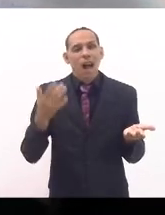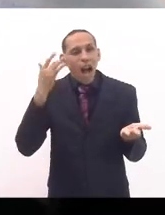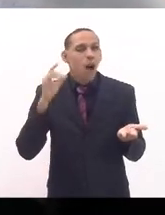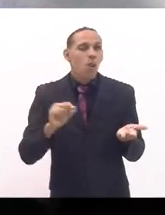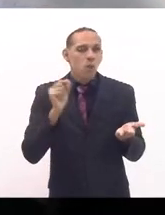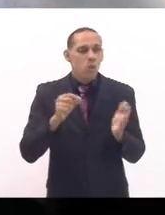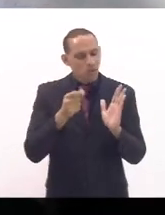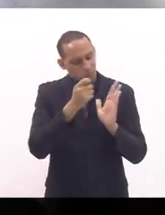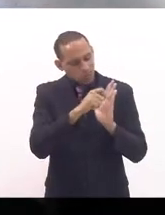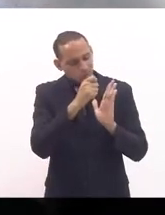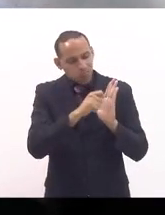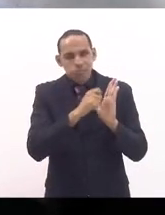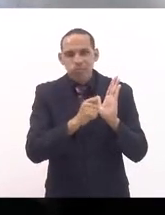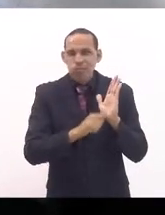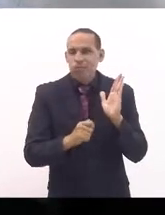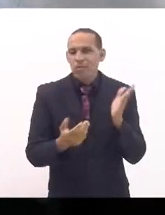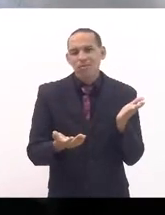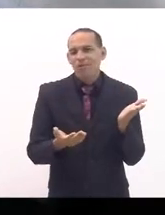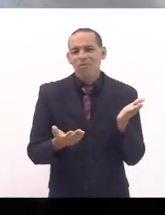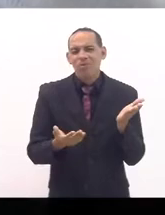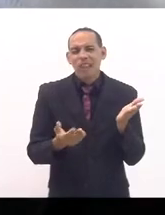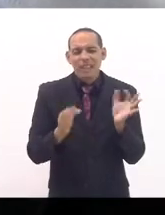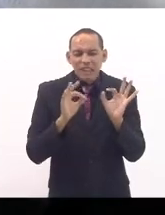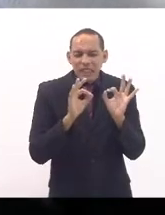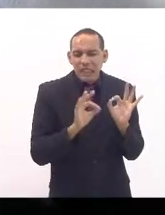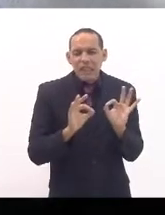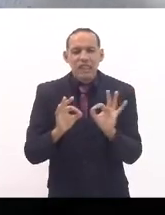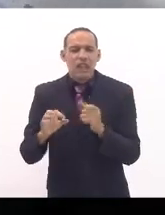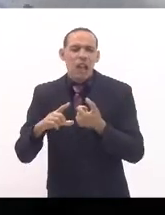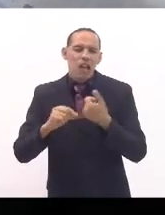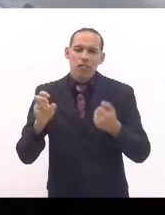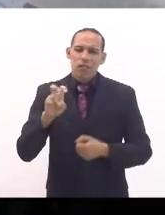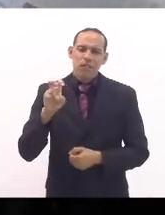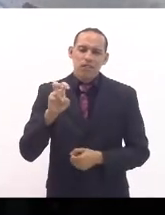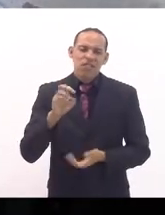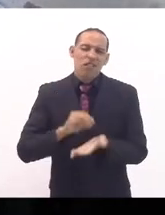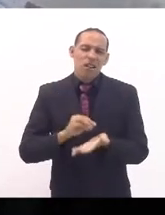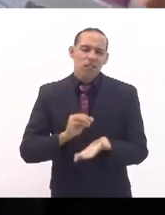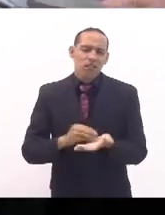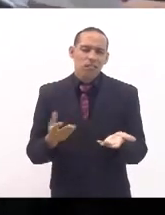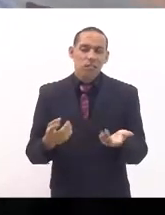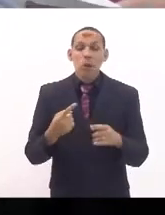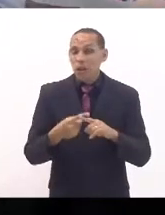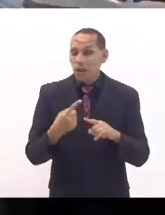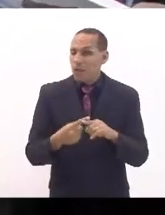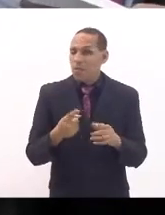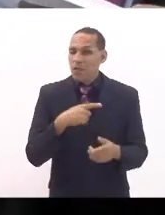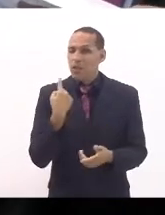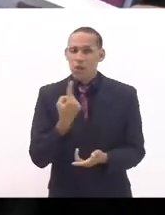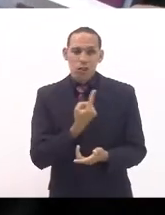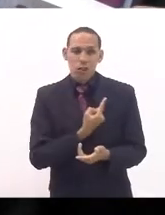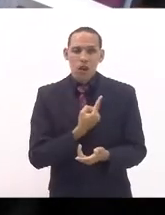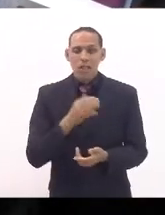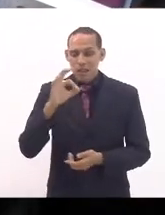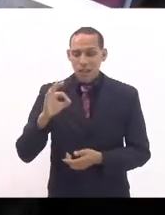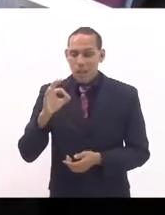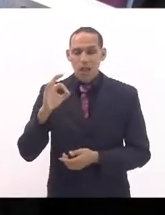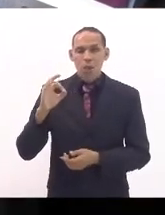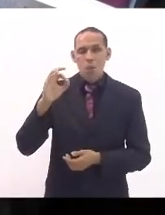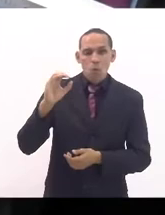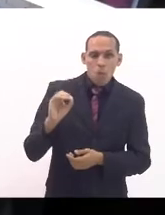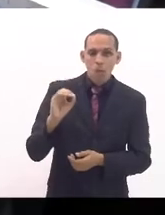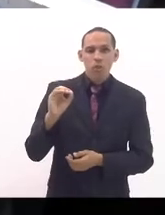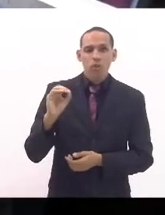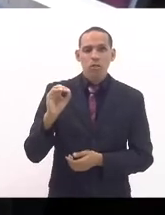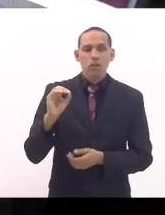redação não tá redonda do artigo 5º. Você está entendendo? Porque como é que nós vamos zerar uma alíquota